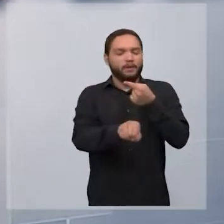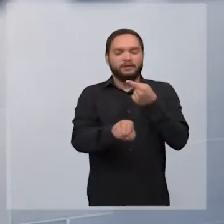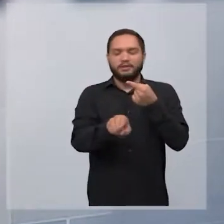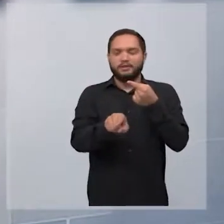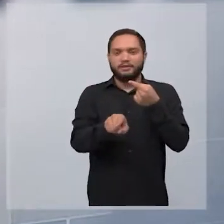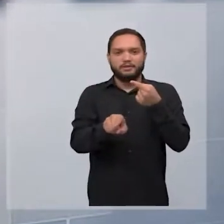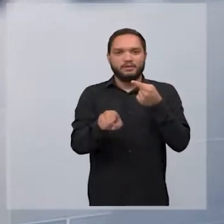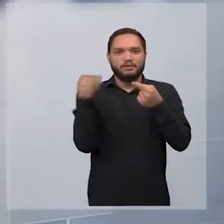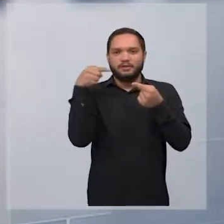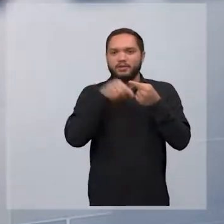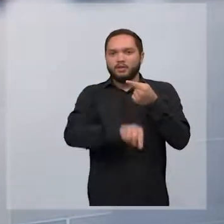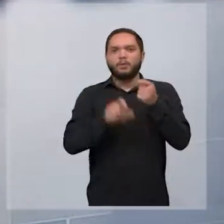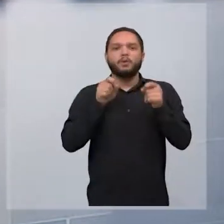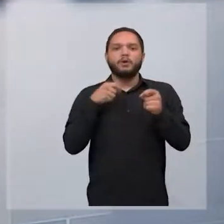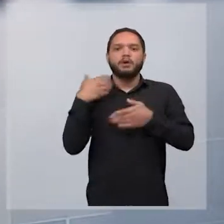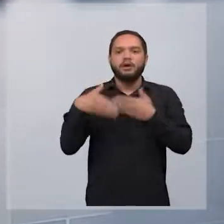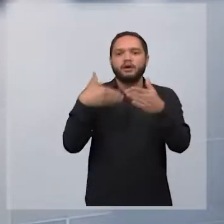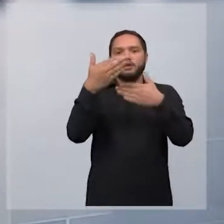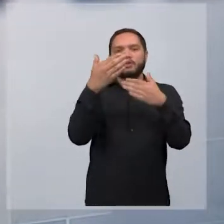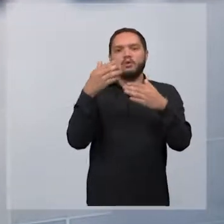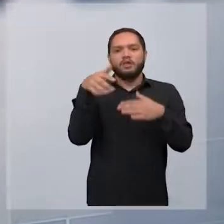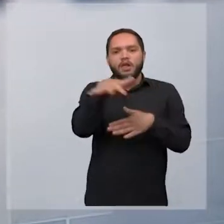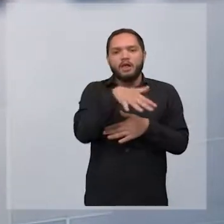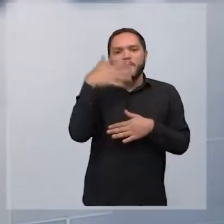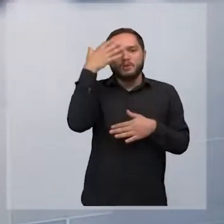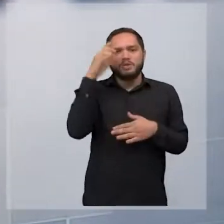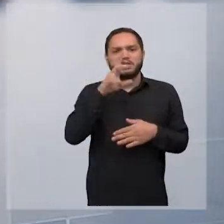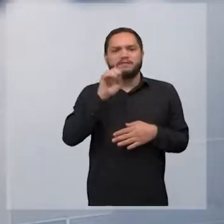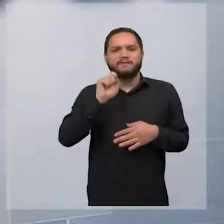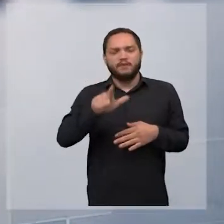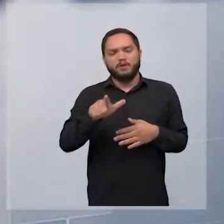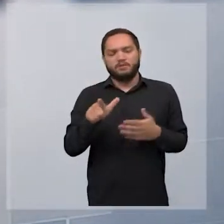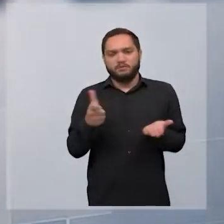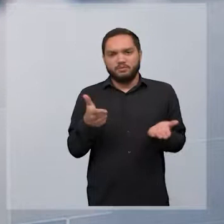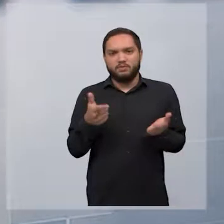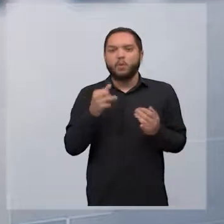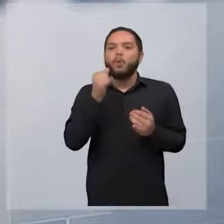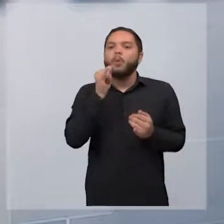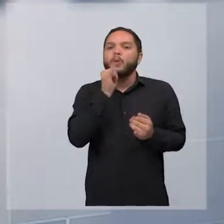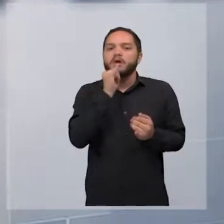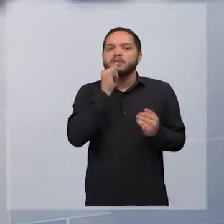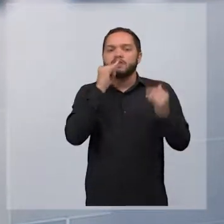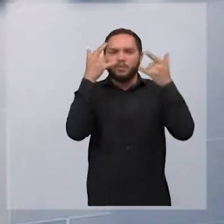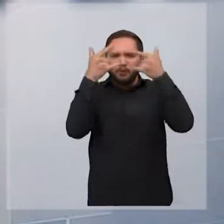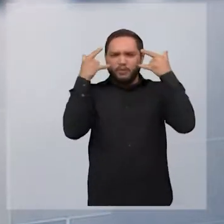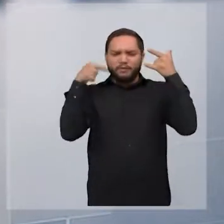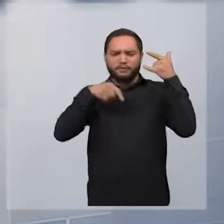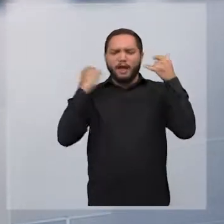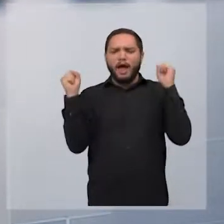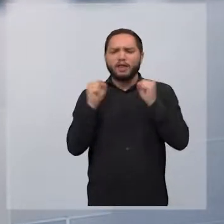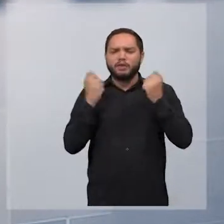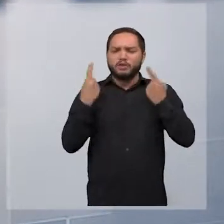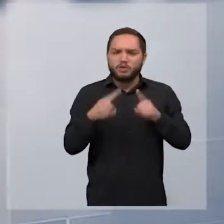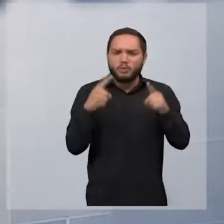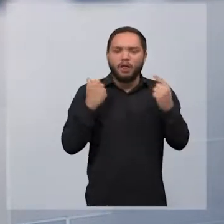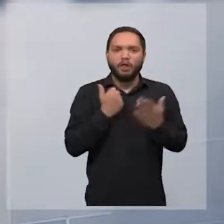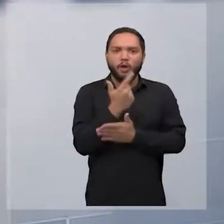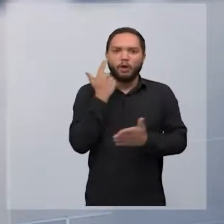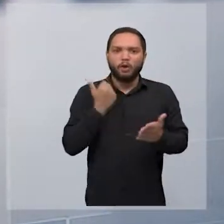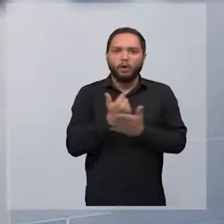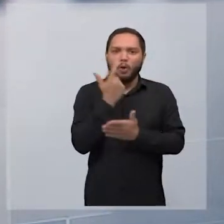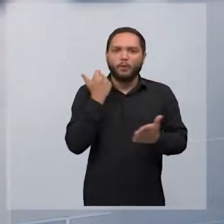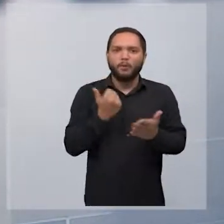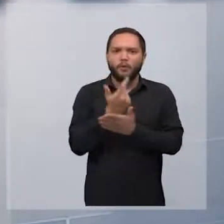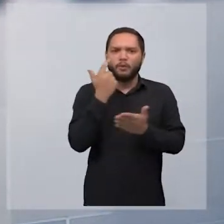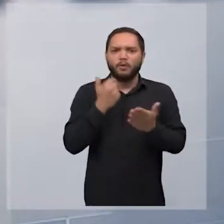avanço civilizatório, né? Para o capitalismo, por exemplo, que adora estimular relações de consumo, é na contramão o